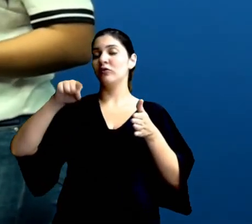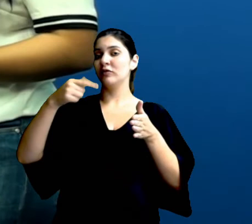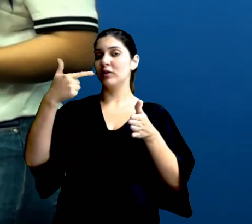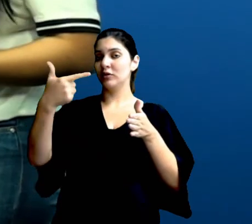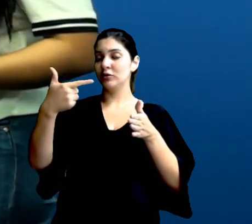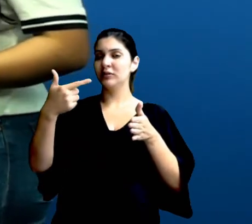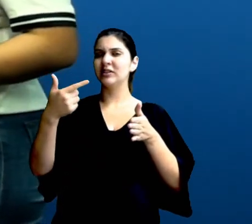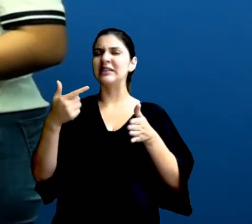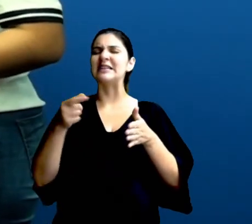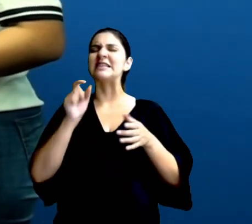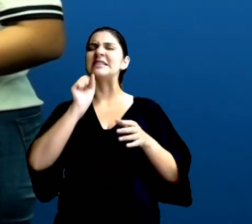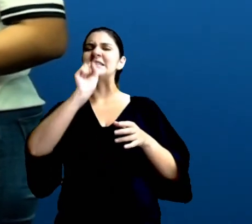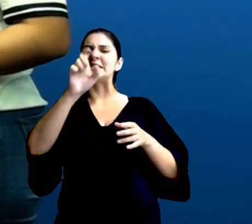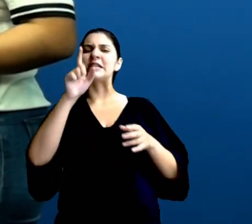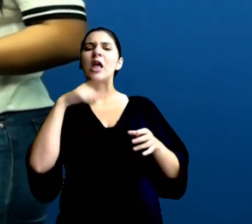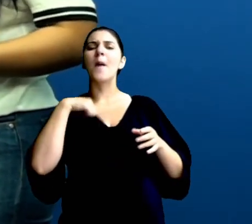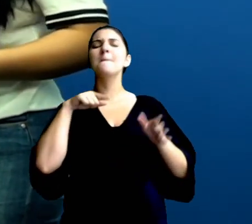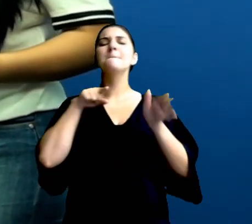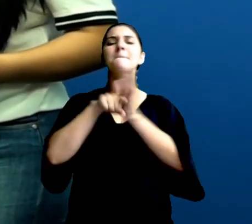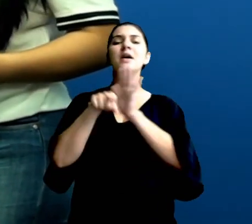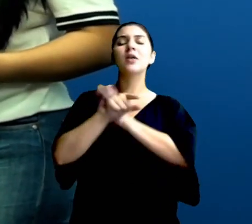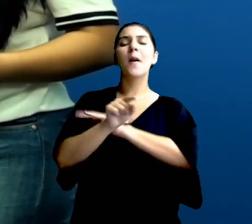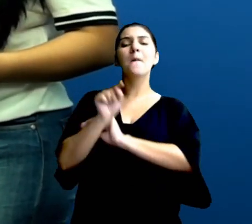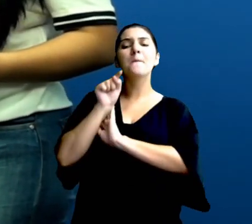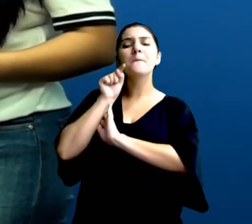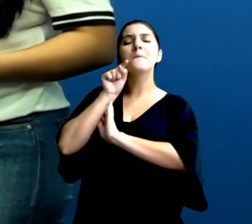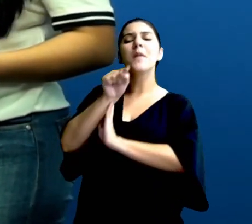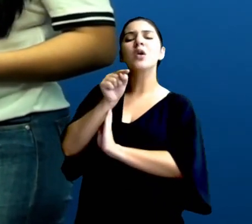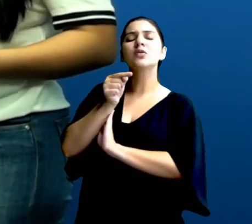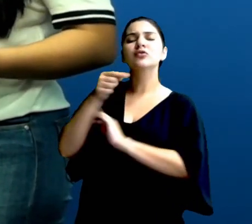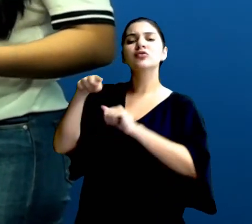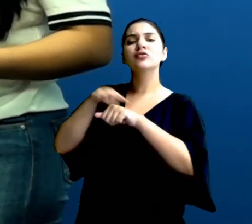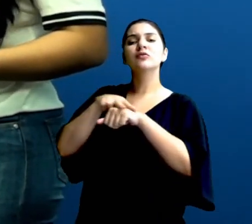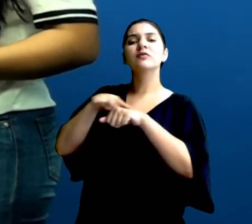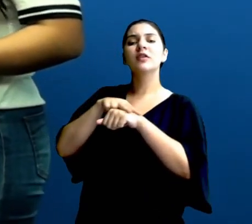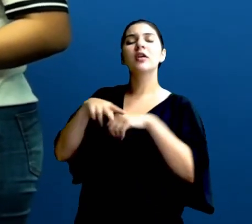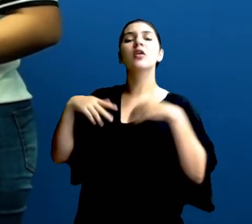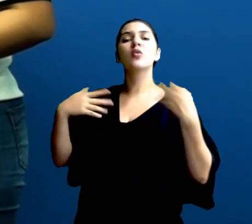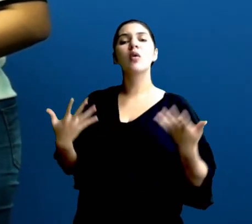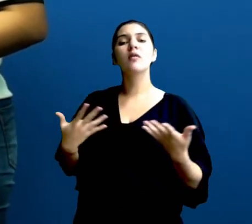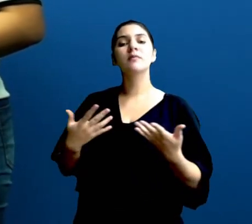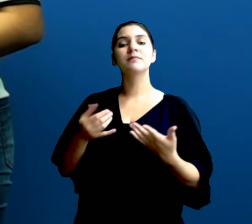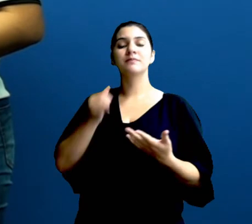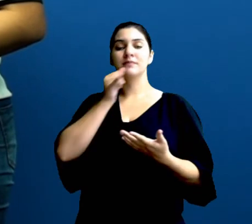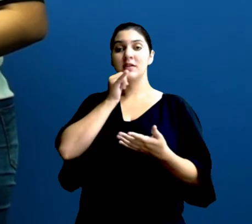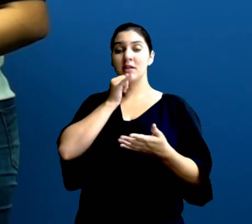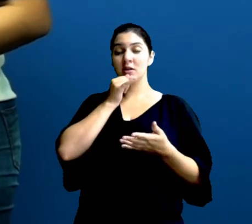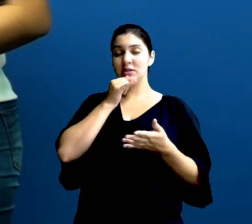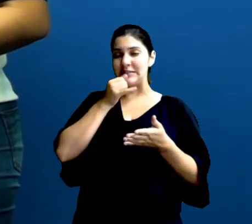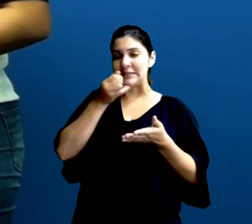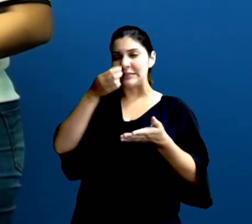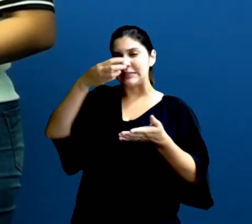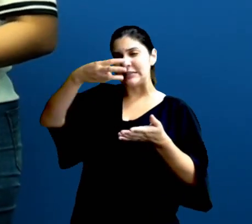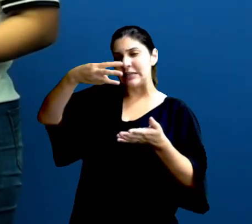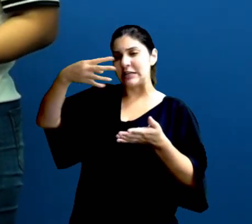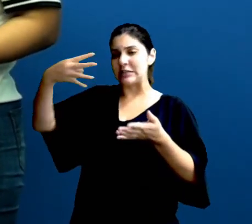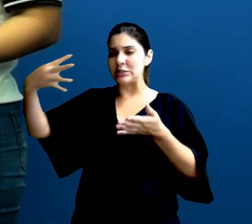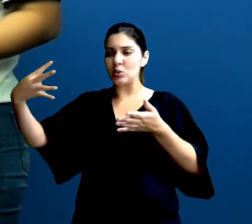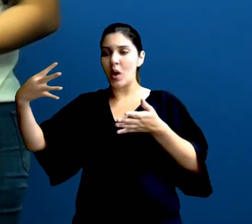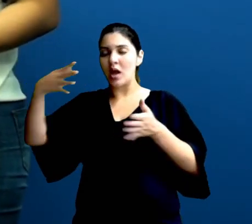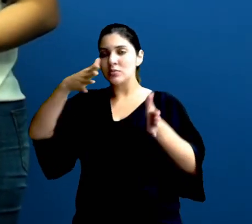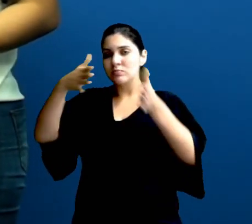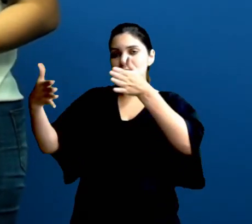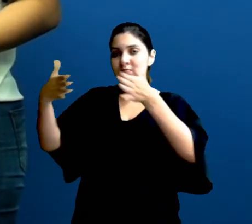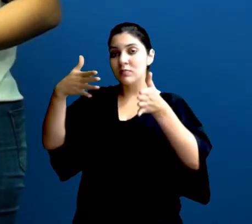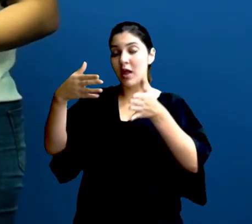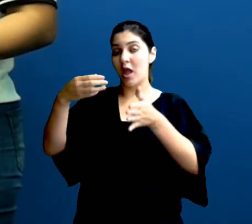perguntar a você, quem é esse pontinho verde aqui? Vamos ver? Se está entre 3 e 4, é um